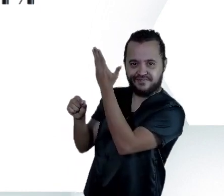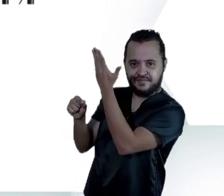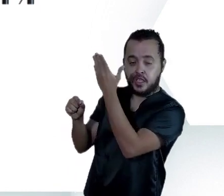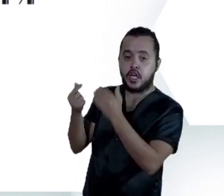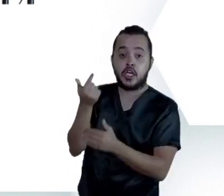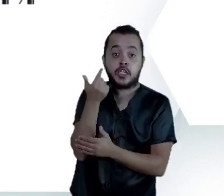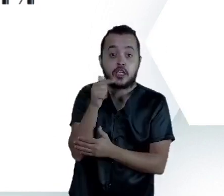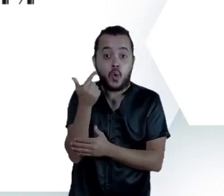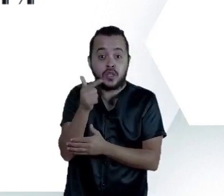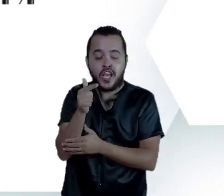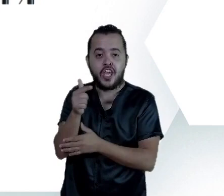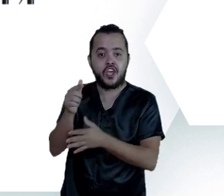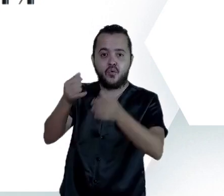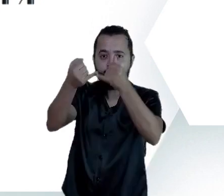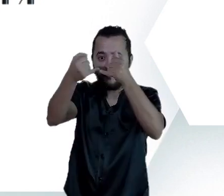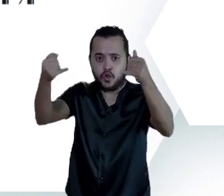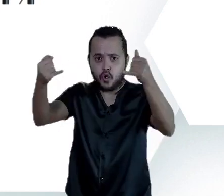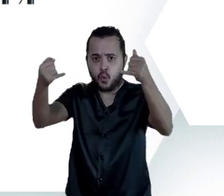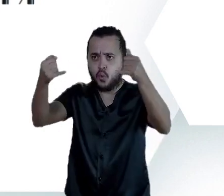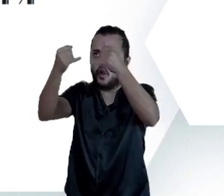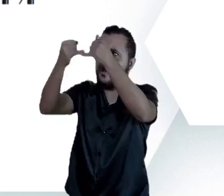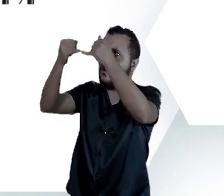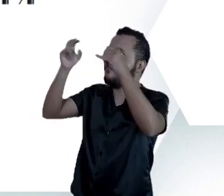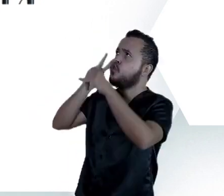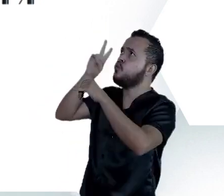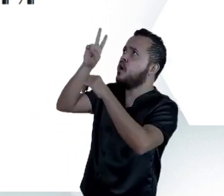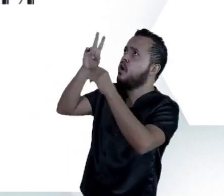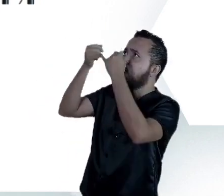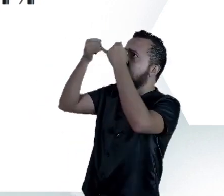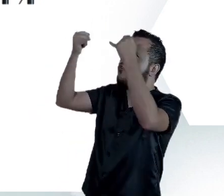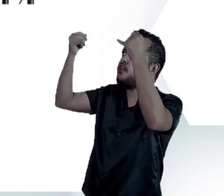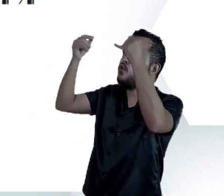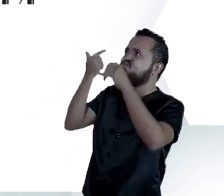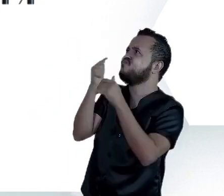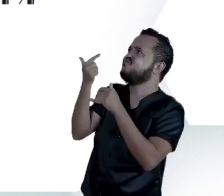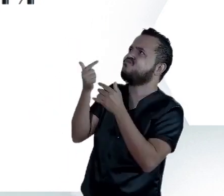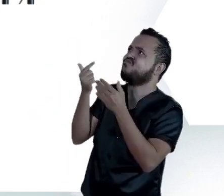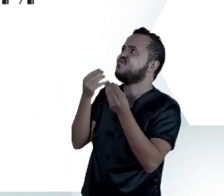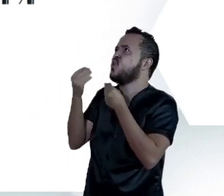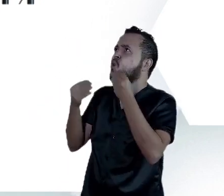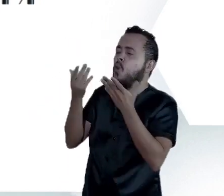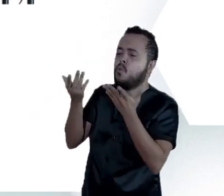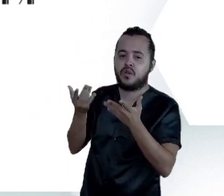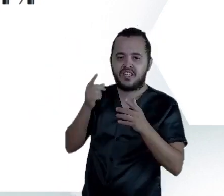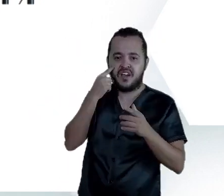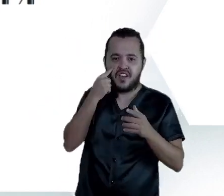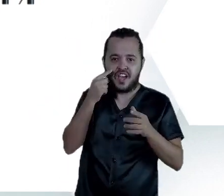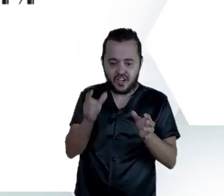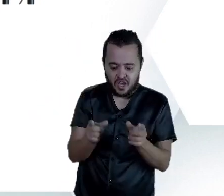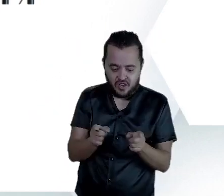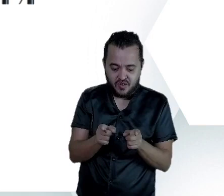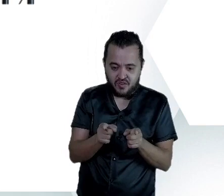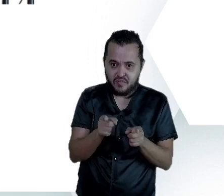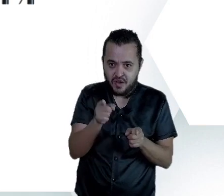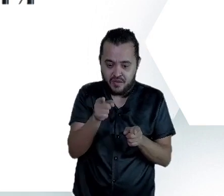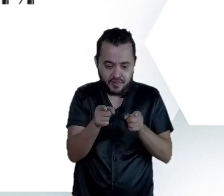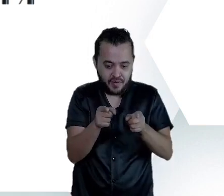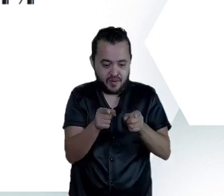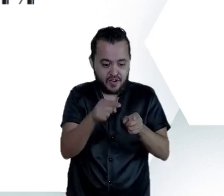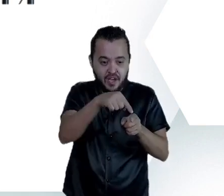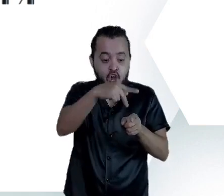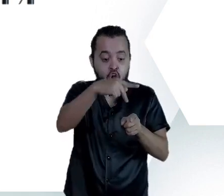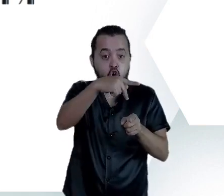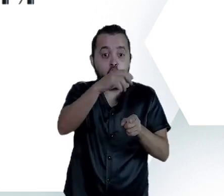minha fiação exposta para poder medir com a minha ponta de prova, que eu chamo de ponta de prova que eu mostrei para